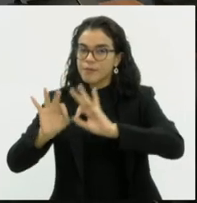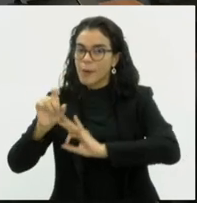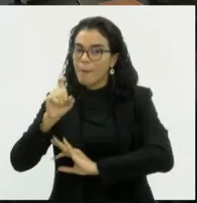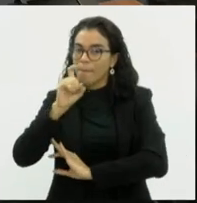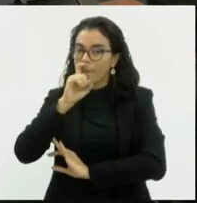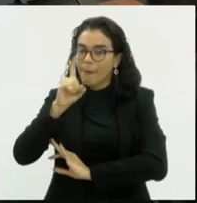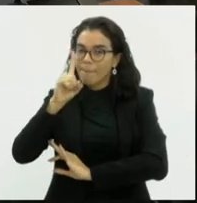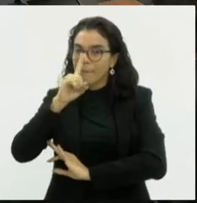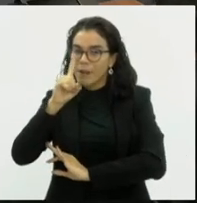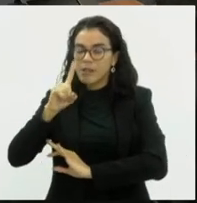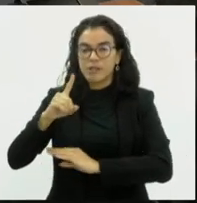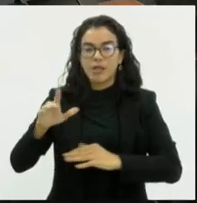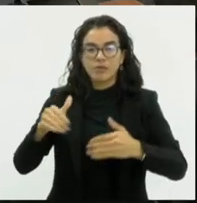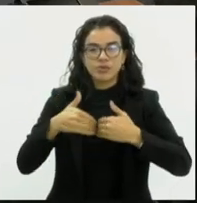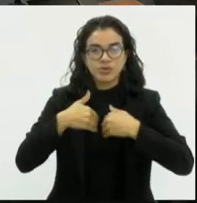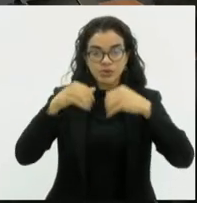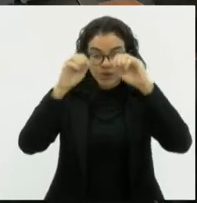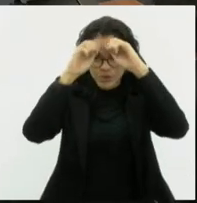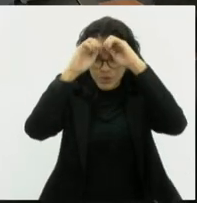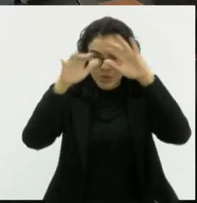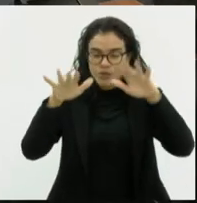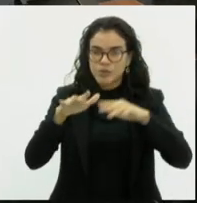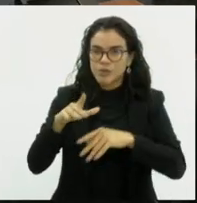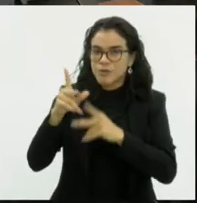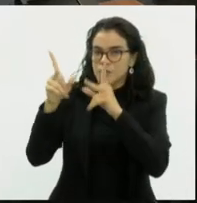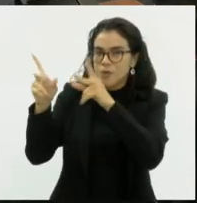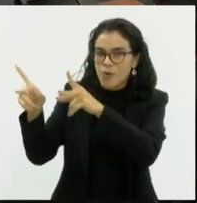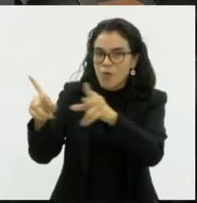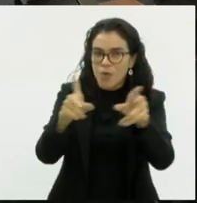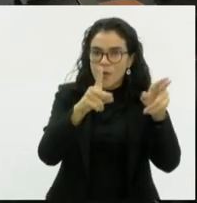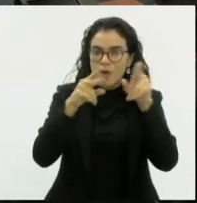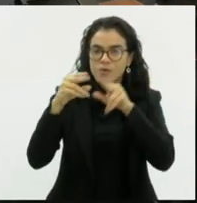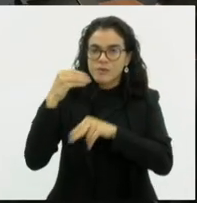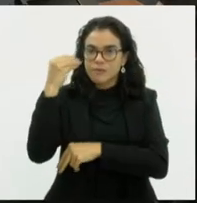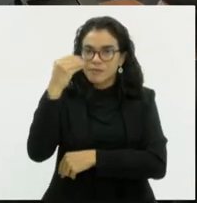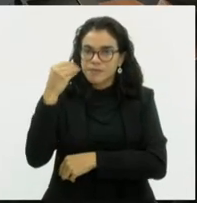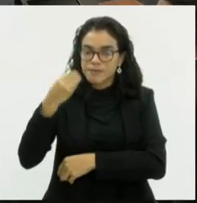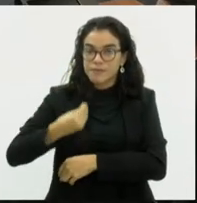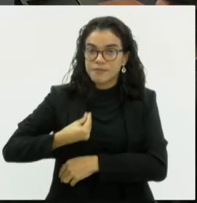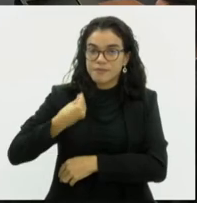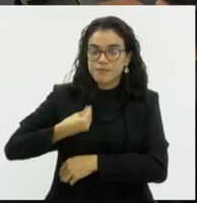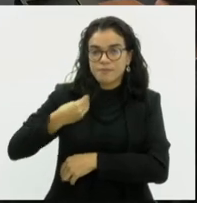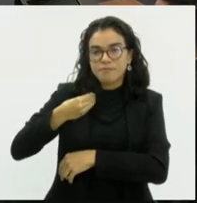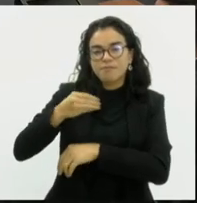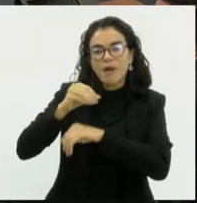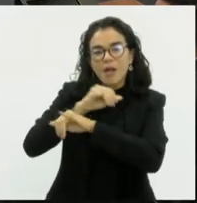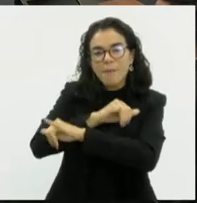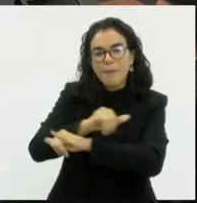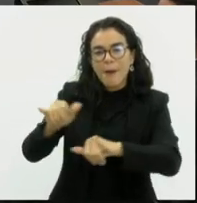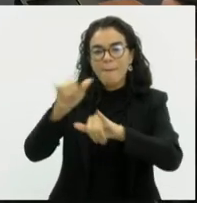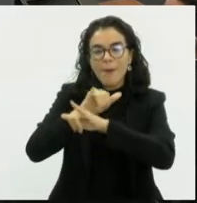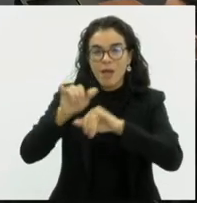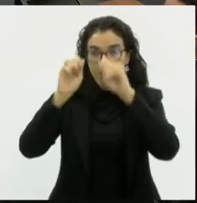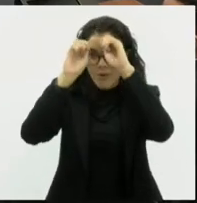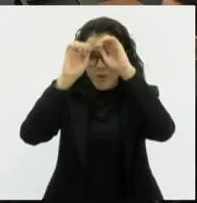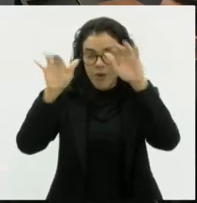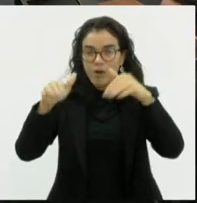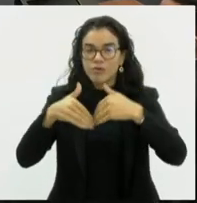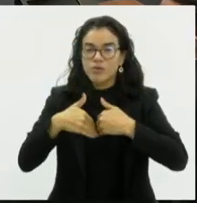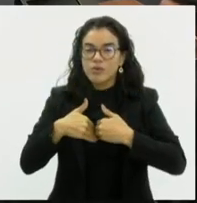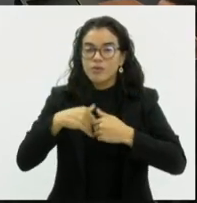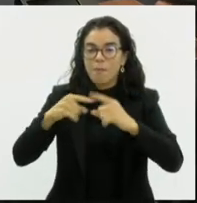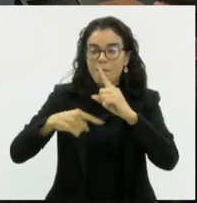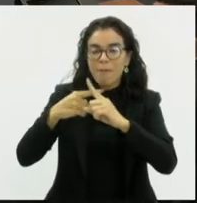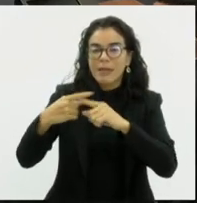de autistas que possuem a mesma experiência de vida e foi criado para divulgar o autismo e suas